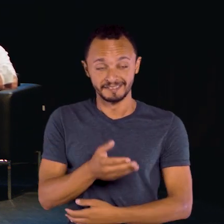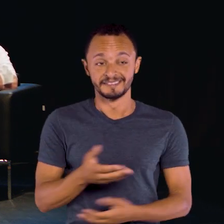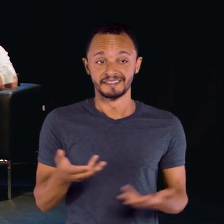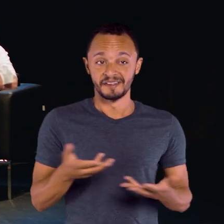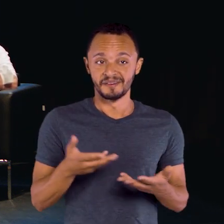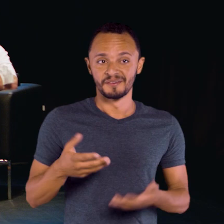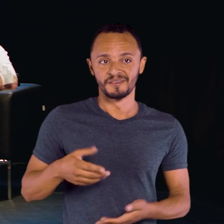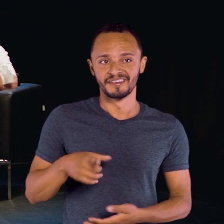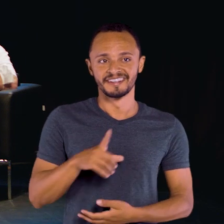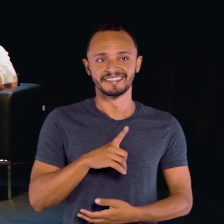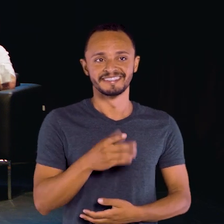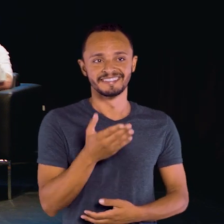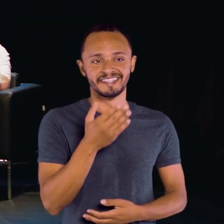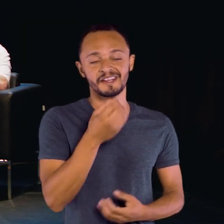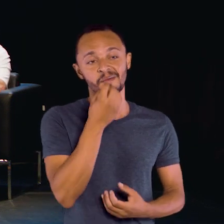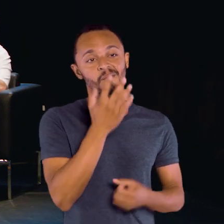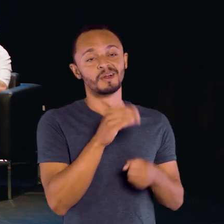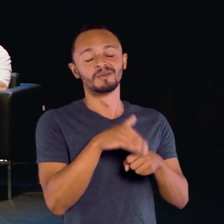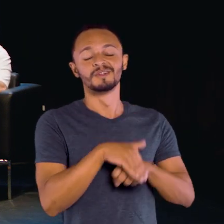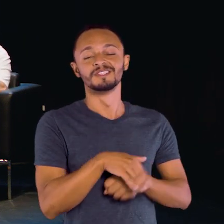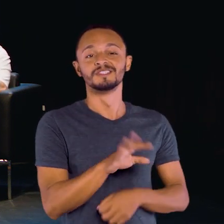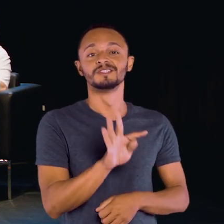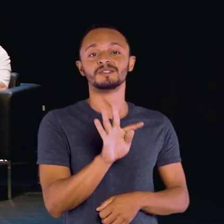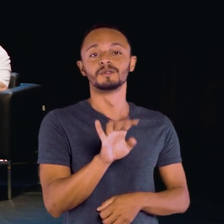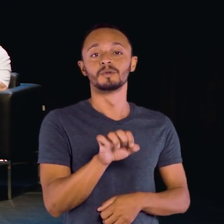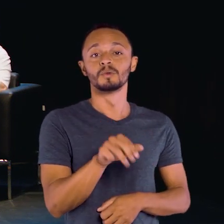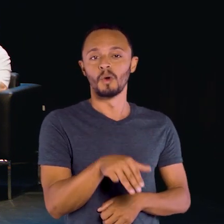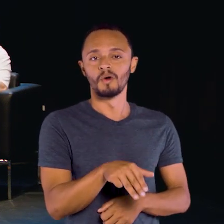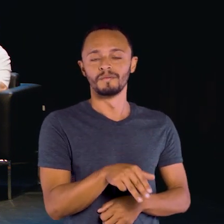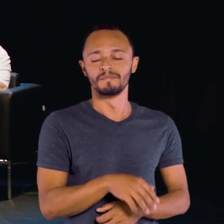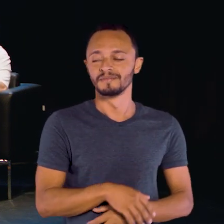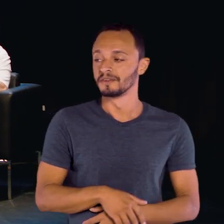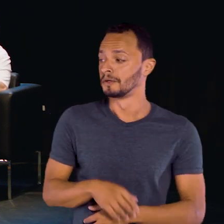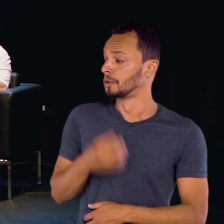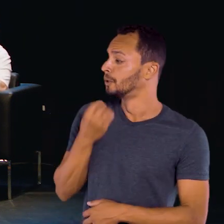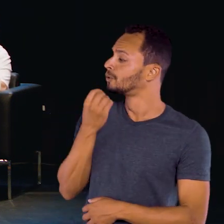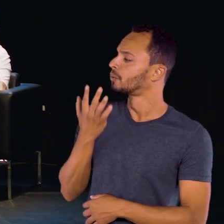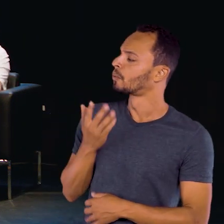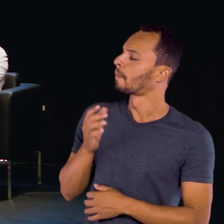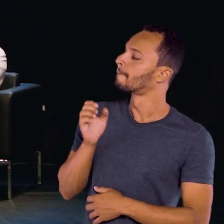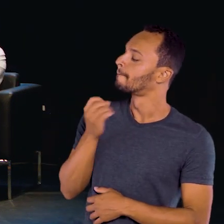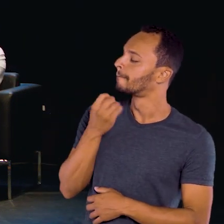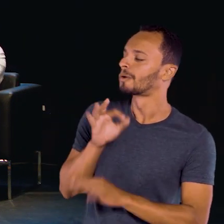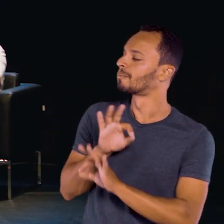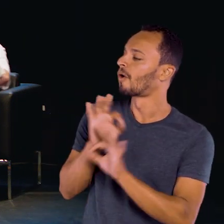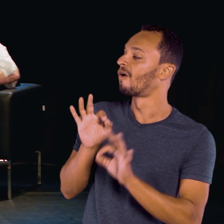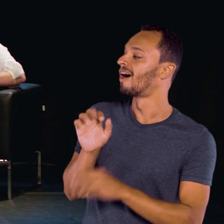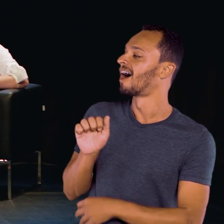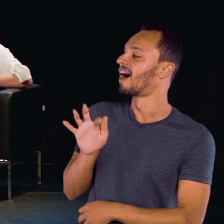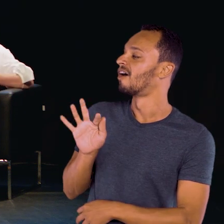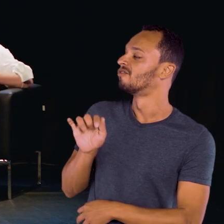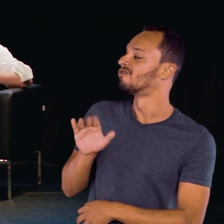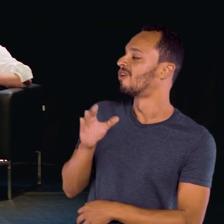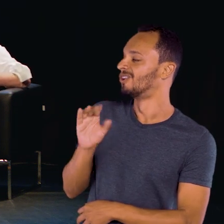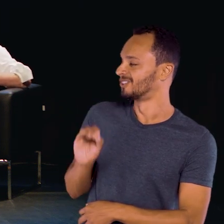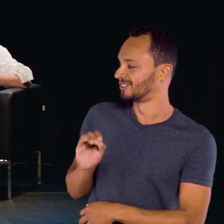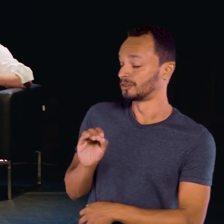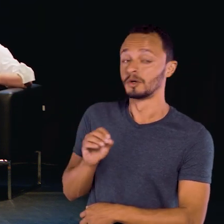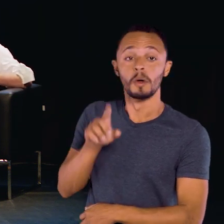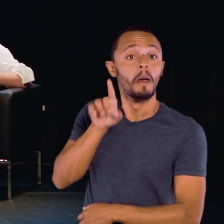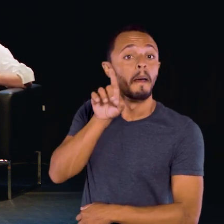Eliana. Muito boa noite, Tom. Tudo bom, Afonso? Mineiro é fogo, né,